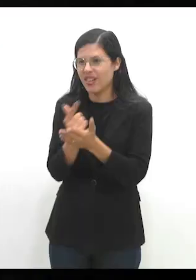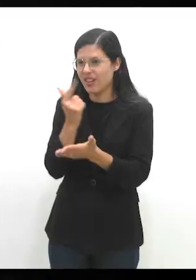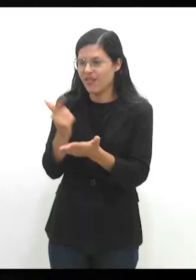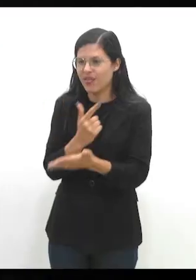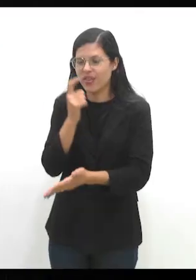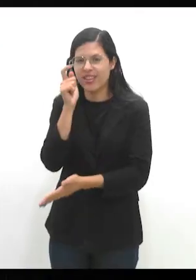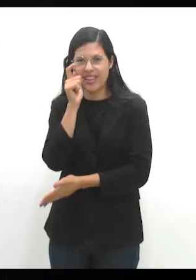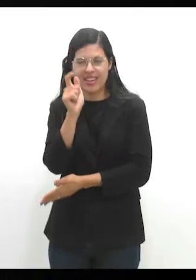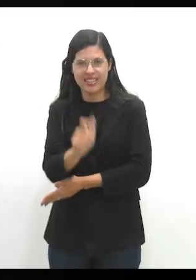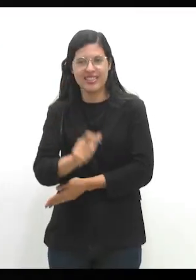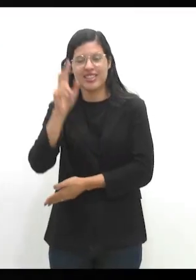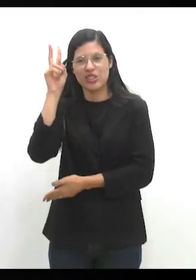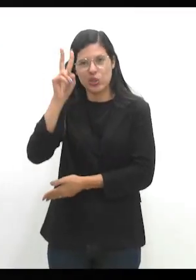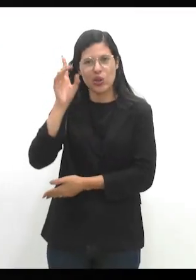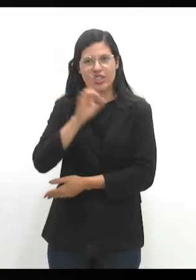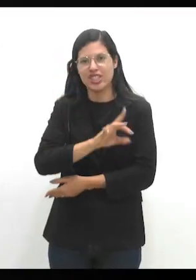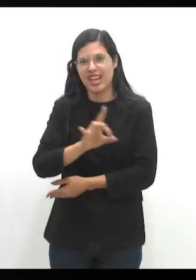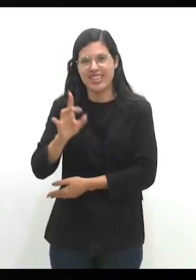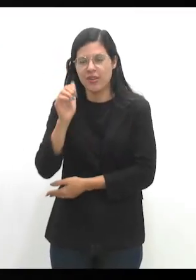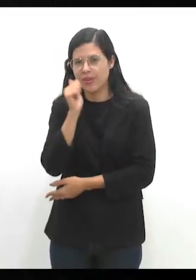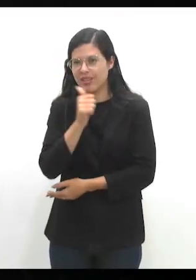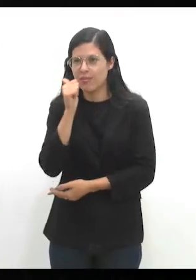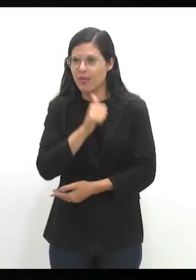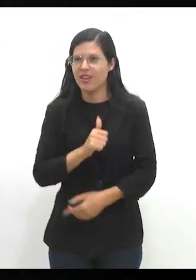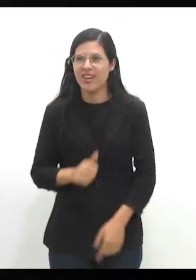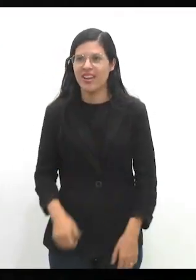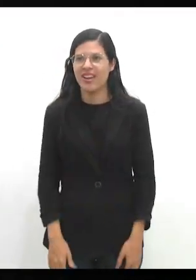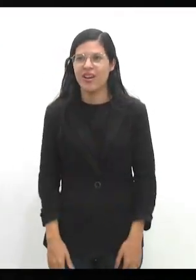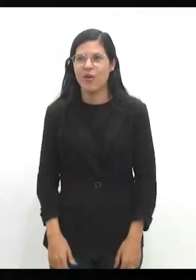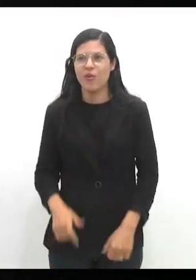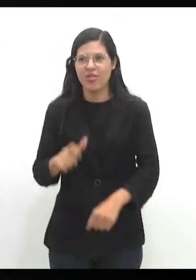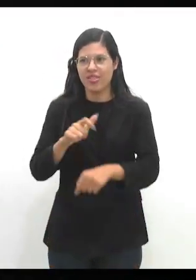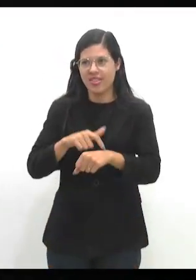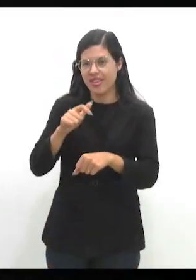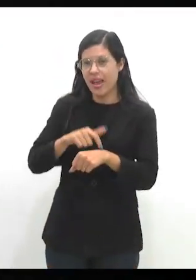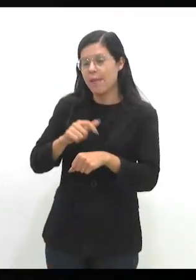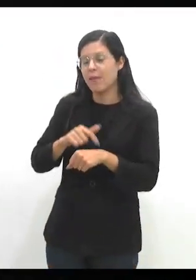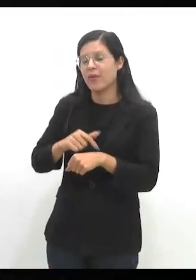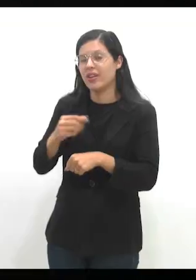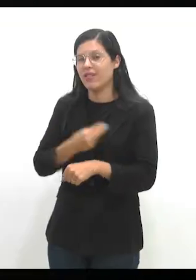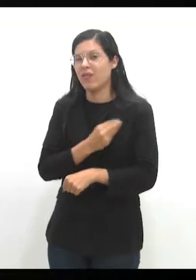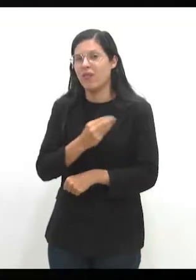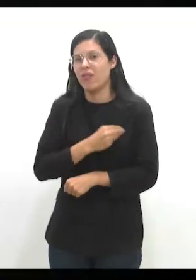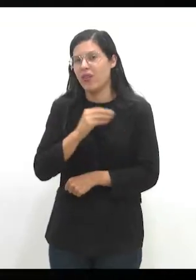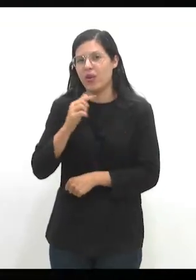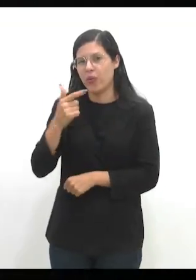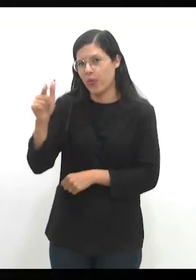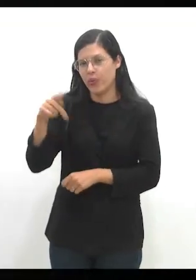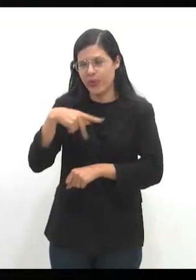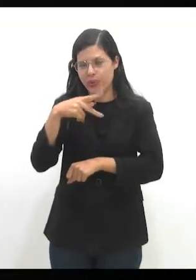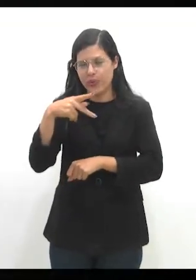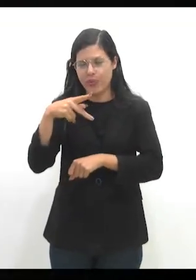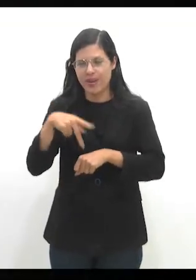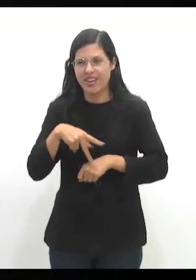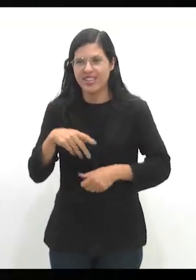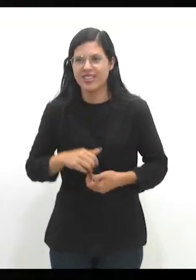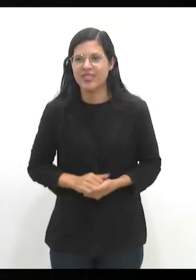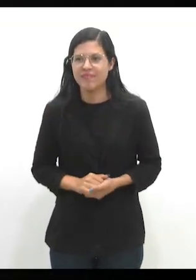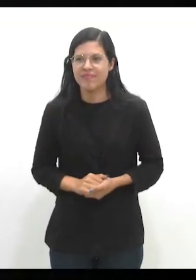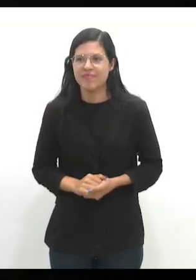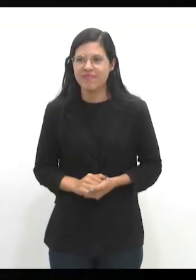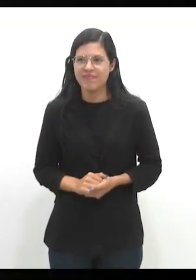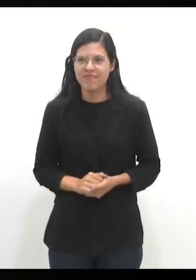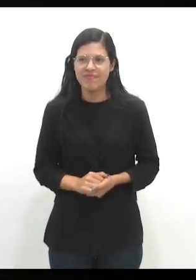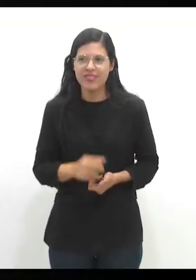reencontraram. É um livro muito interessante porque conta a história de cada uma delas, especialmente o tempo que ficaram fora, o que fizeram e o que estão fazendo.